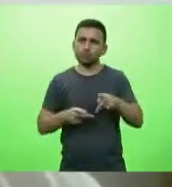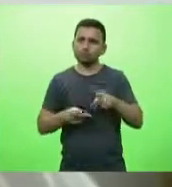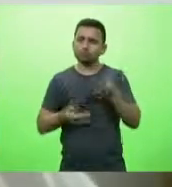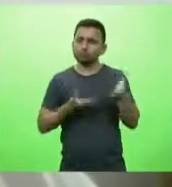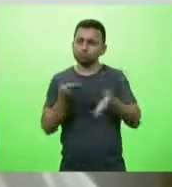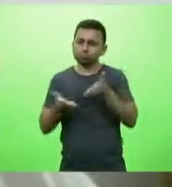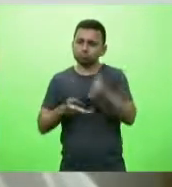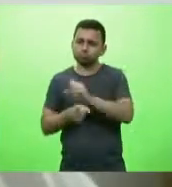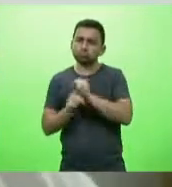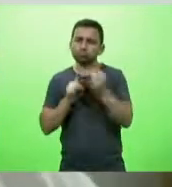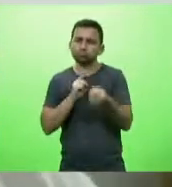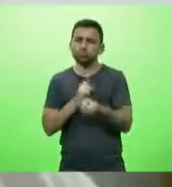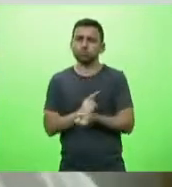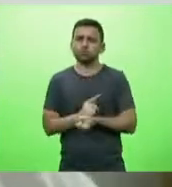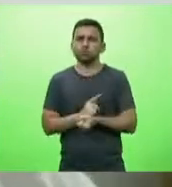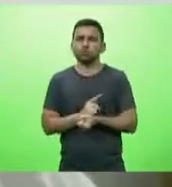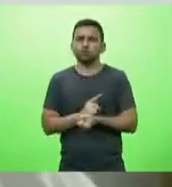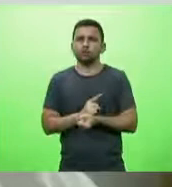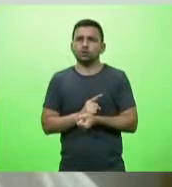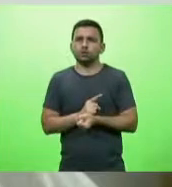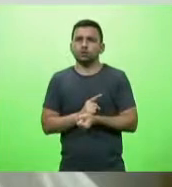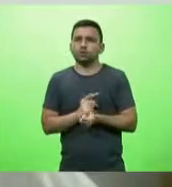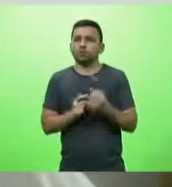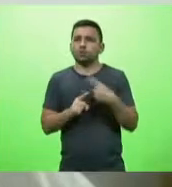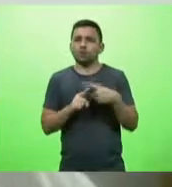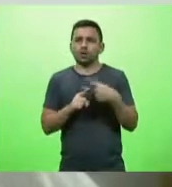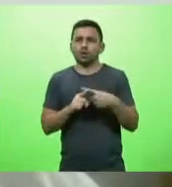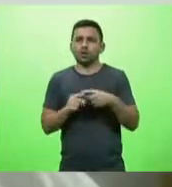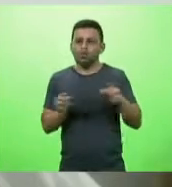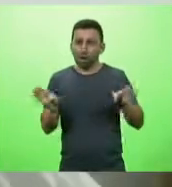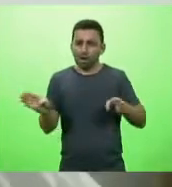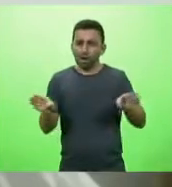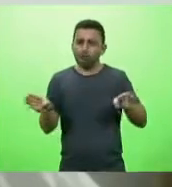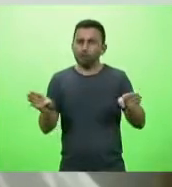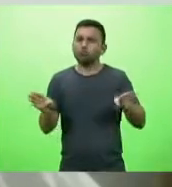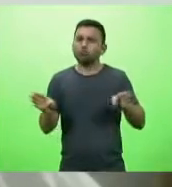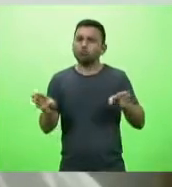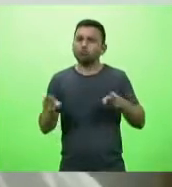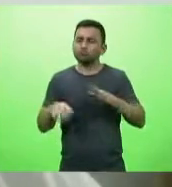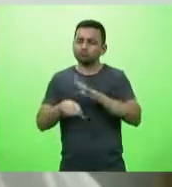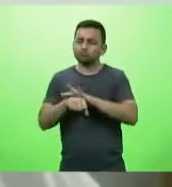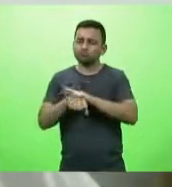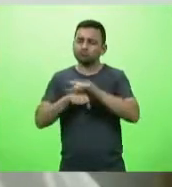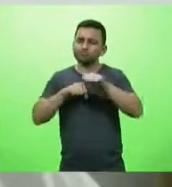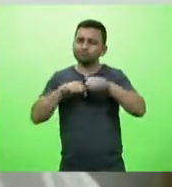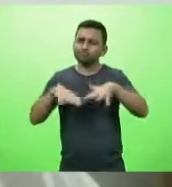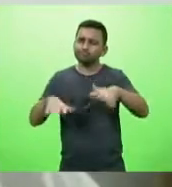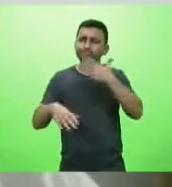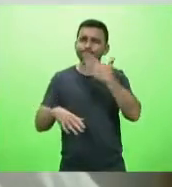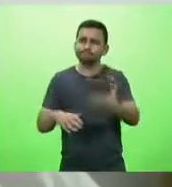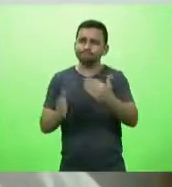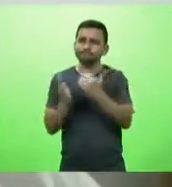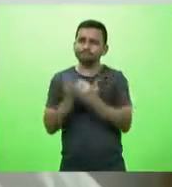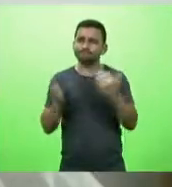social, uma vez que, no período da pandemia, aumentou as solicitações